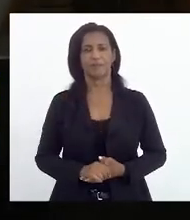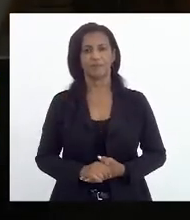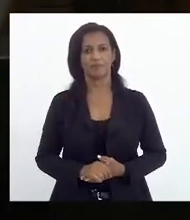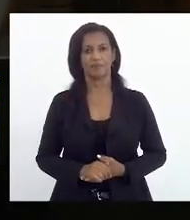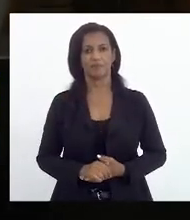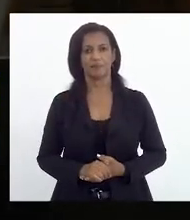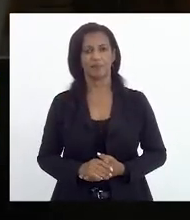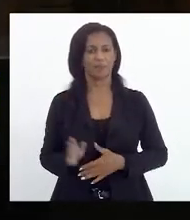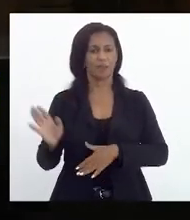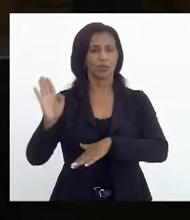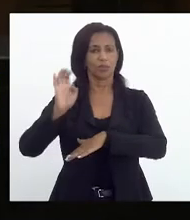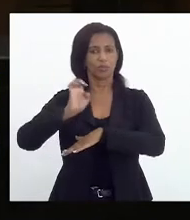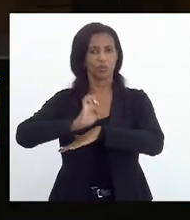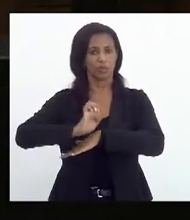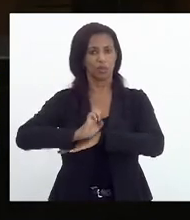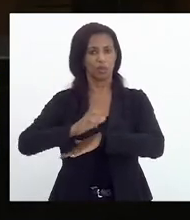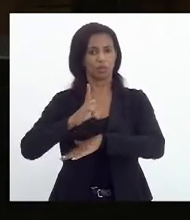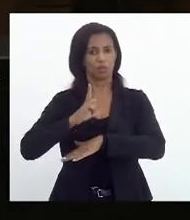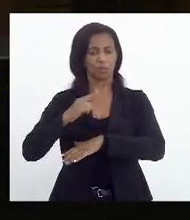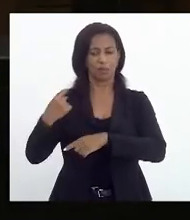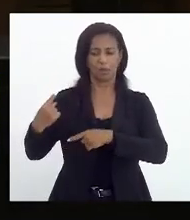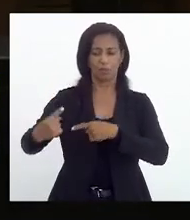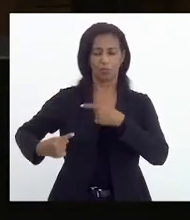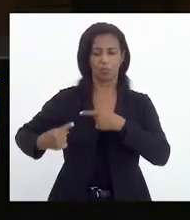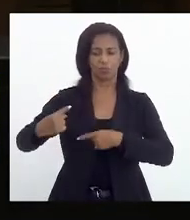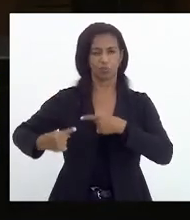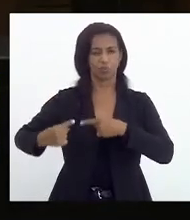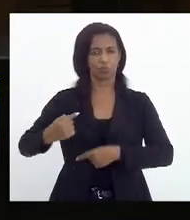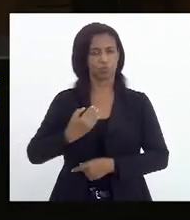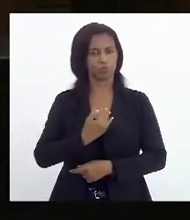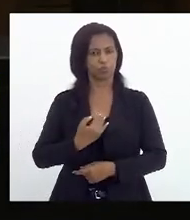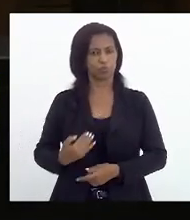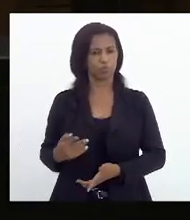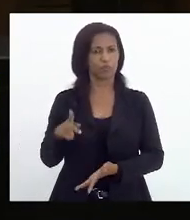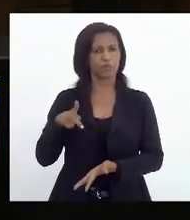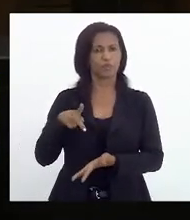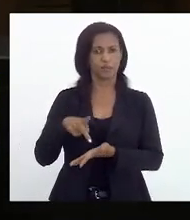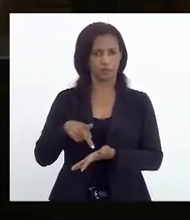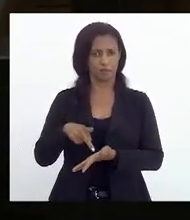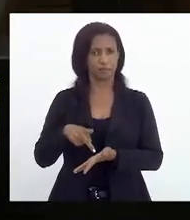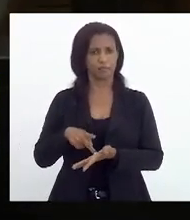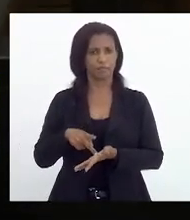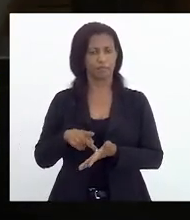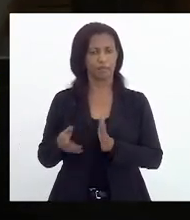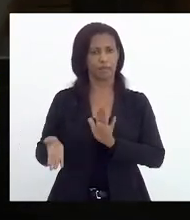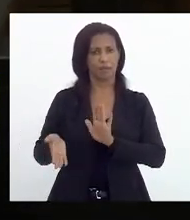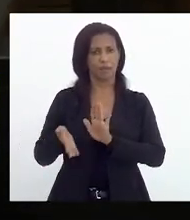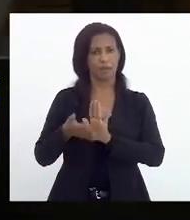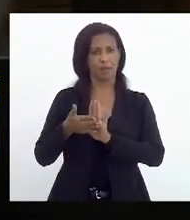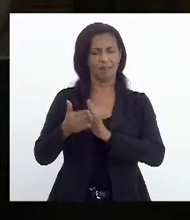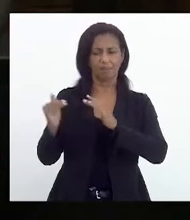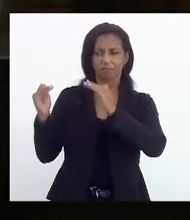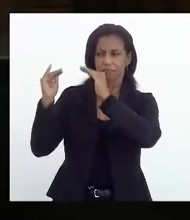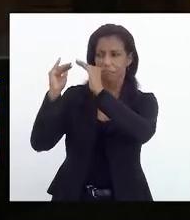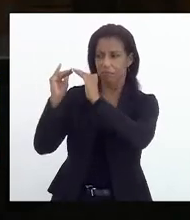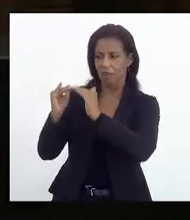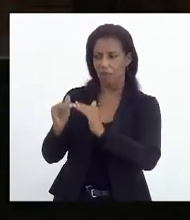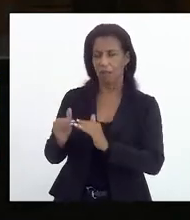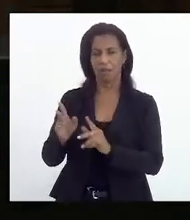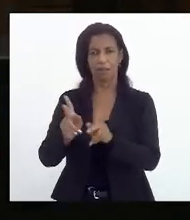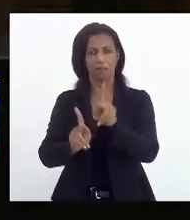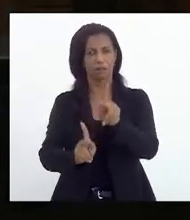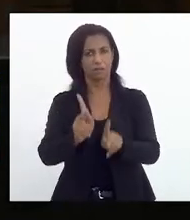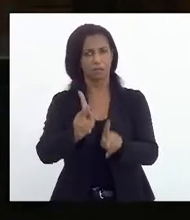e para que o Estado tem as políticas públicas efetivas a favor da população